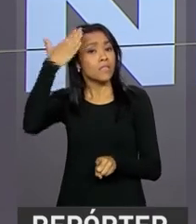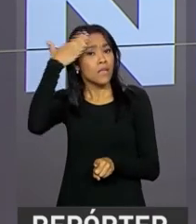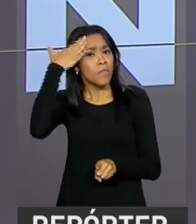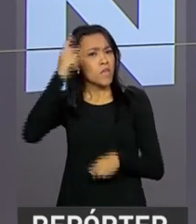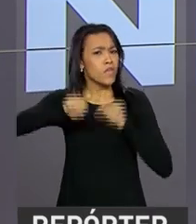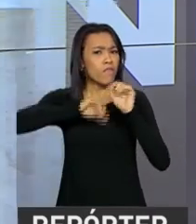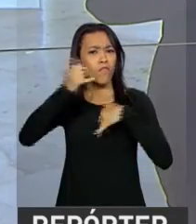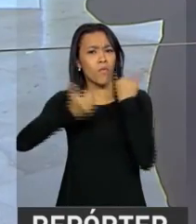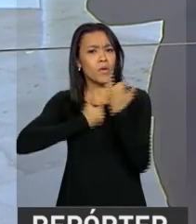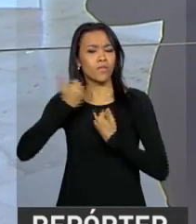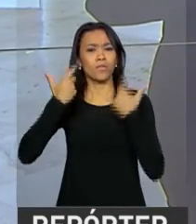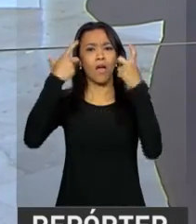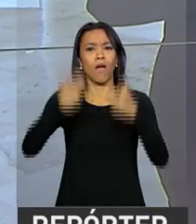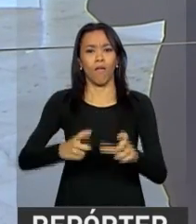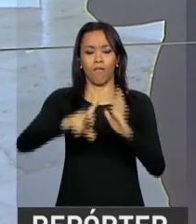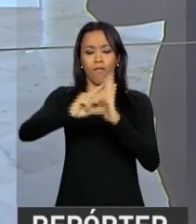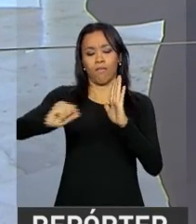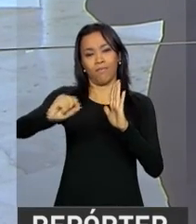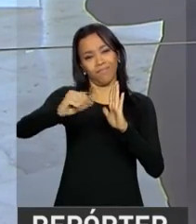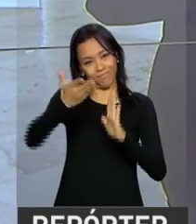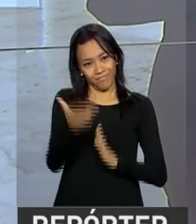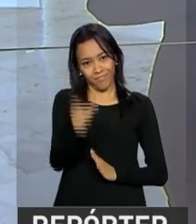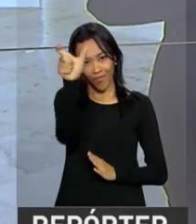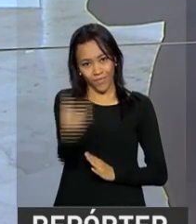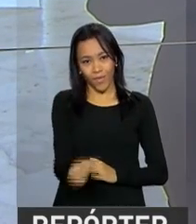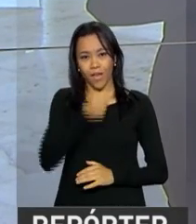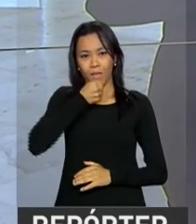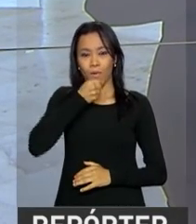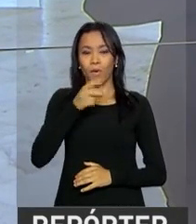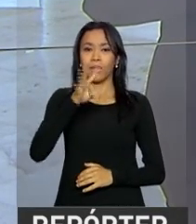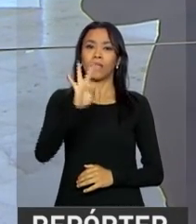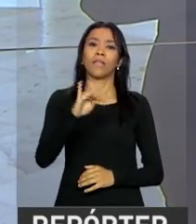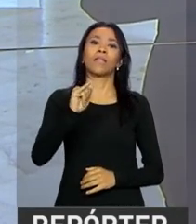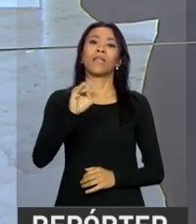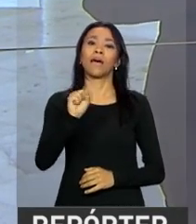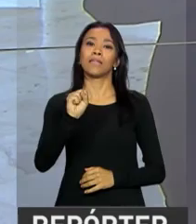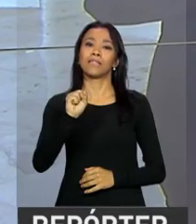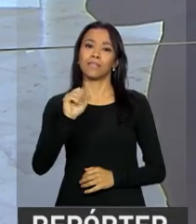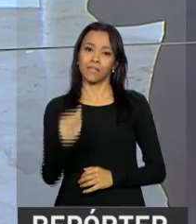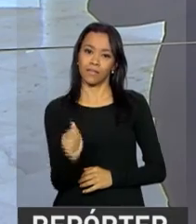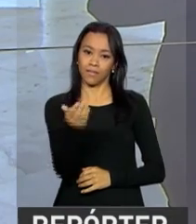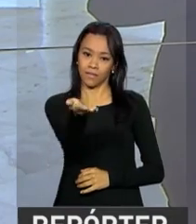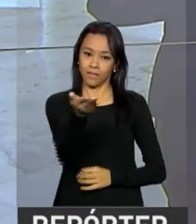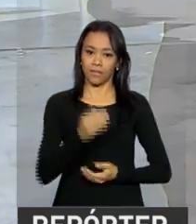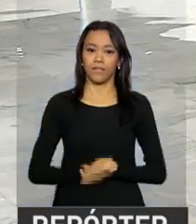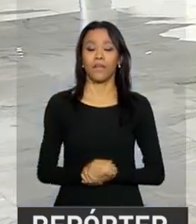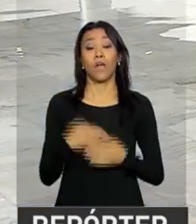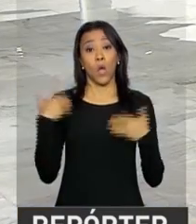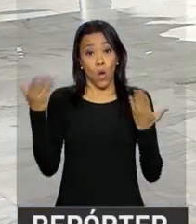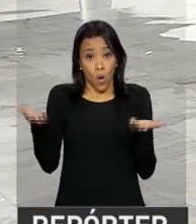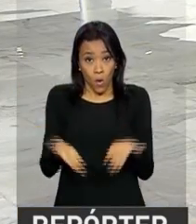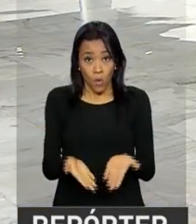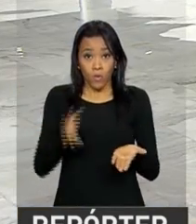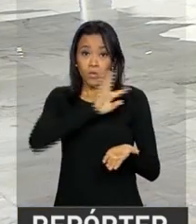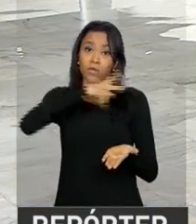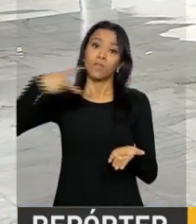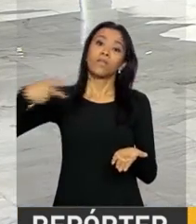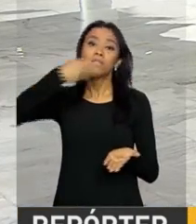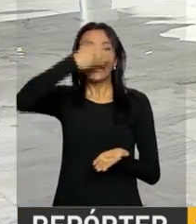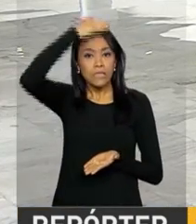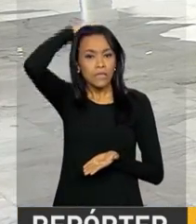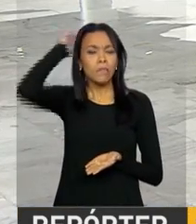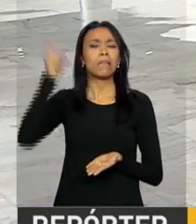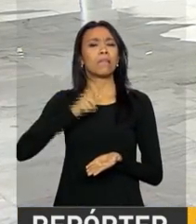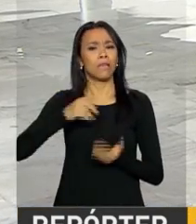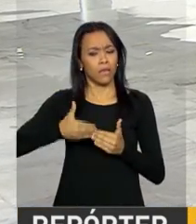do palácio do planalto com a repórter thaíssa dias lá isso olá josé luís hoje o presidente michel temer tem reunião com